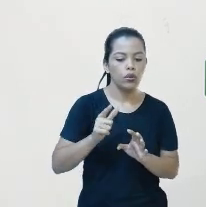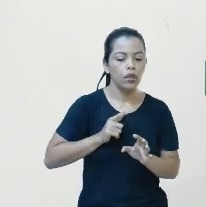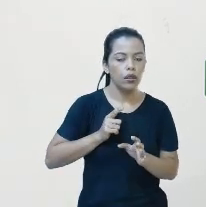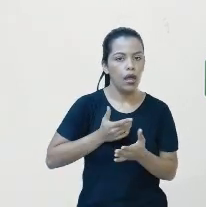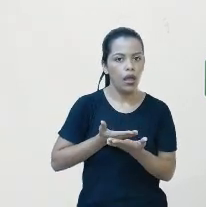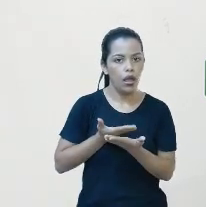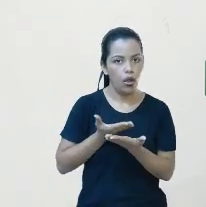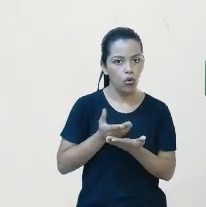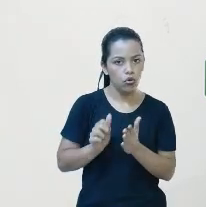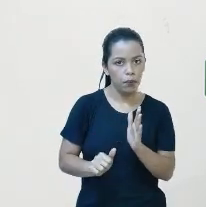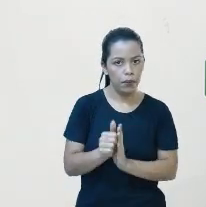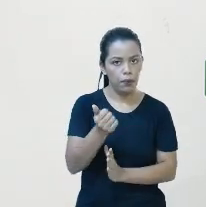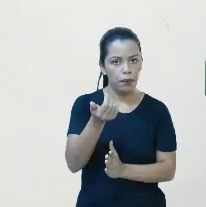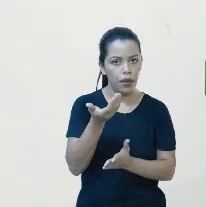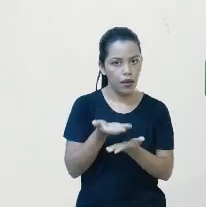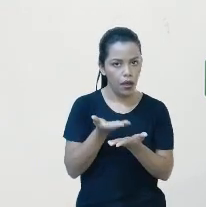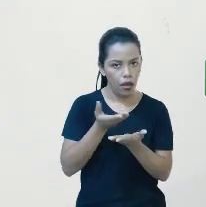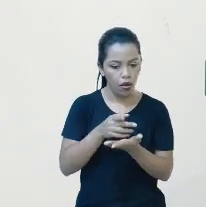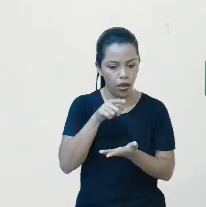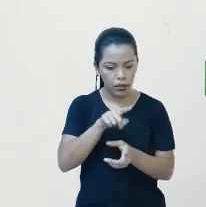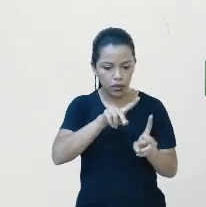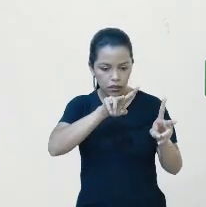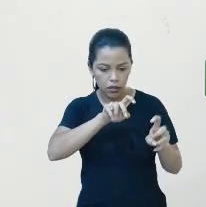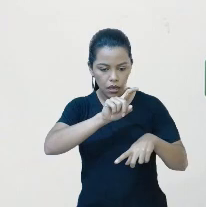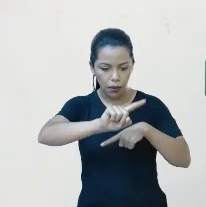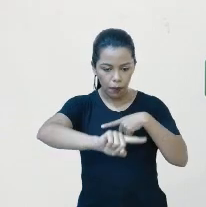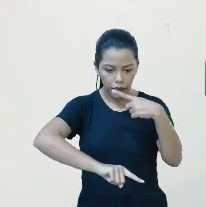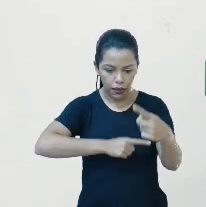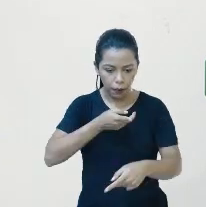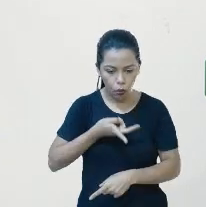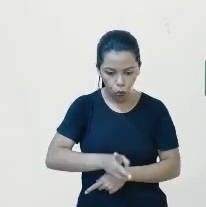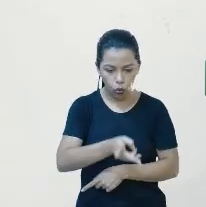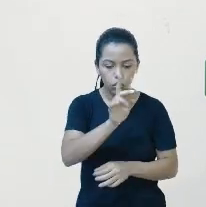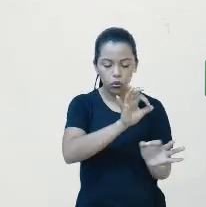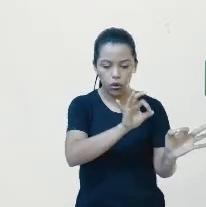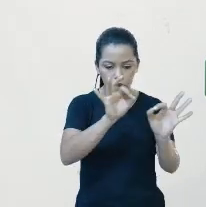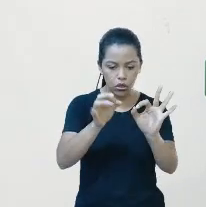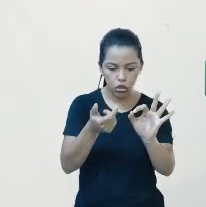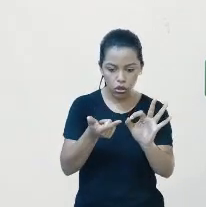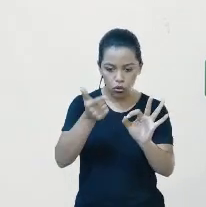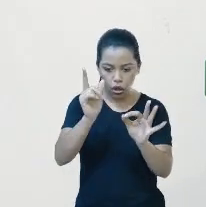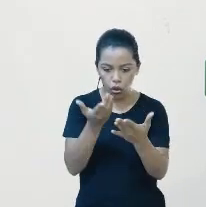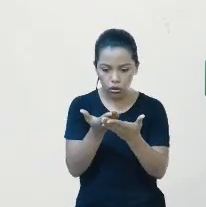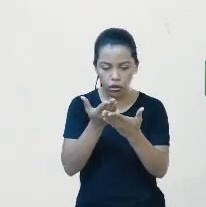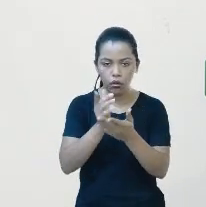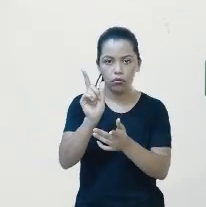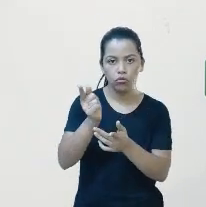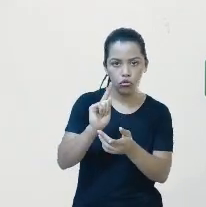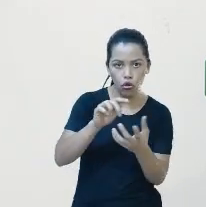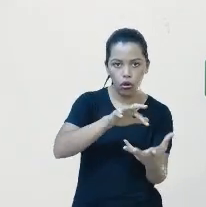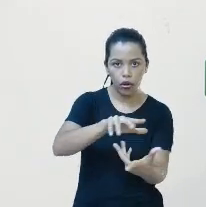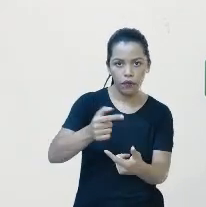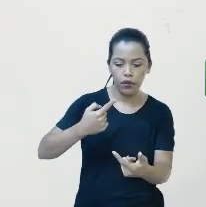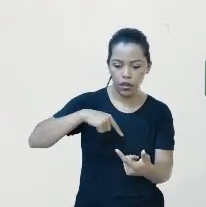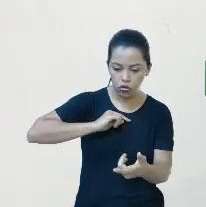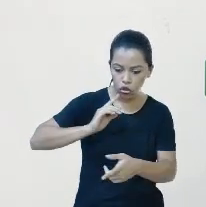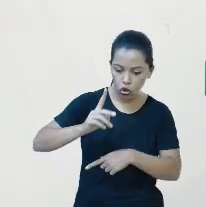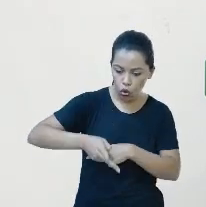Hoje é a primeira aula desse tema. Aí você vai continuar assistindo as aulas de geografia e nós vamos